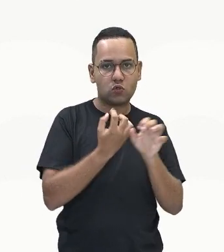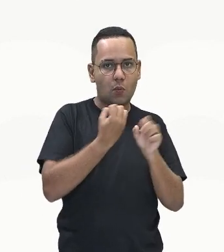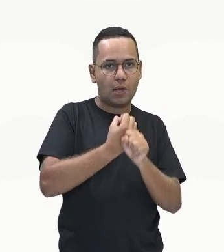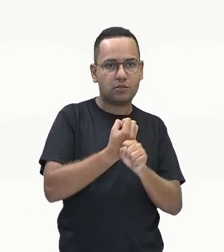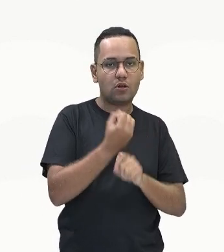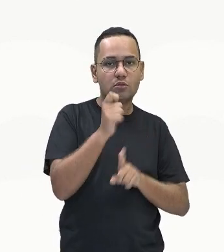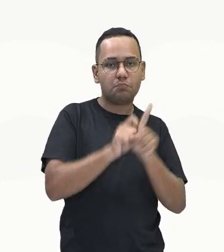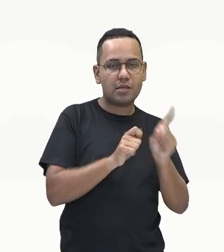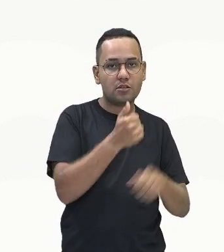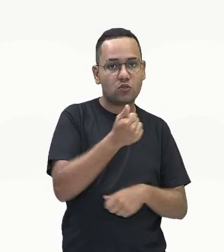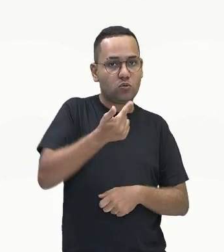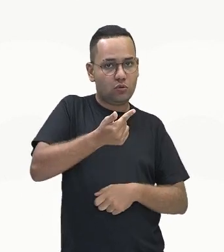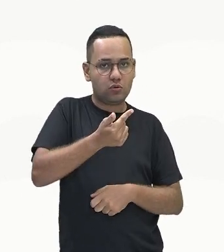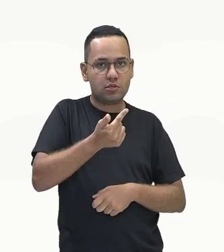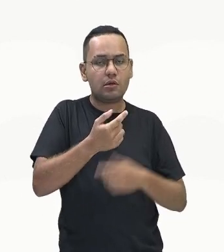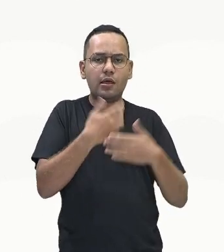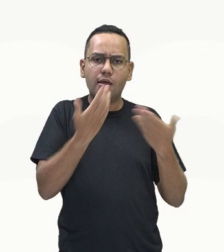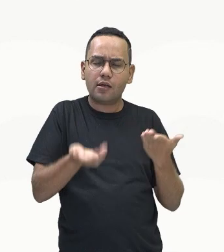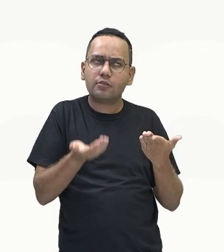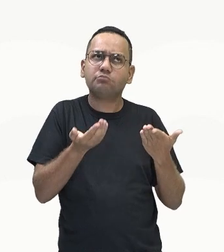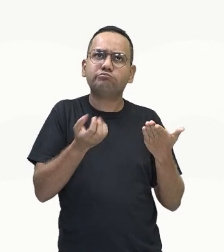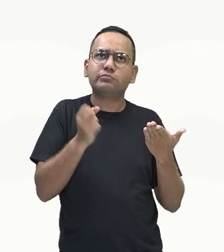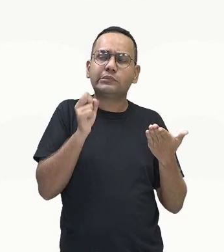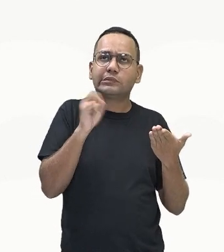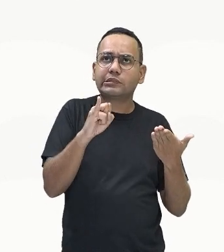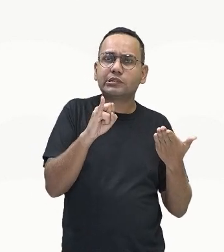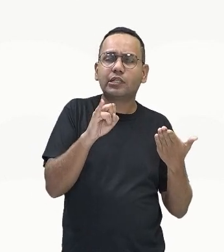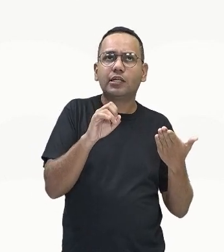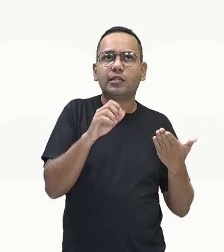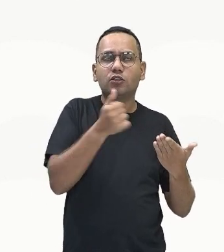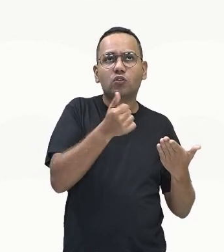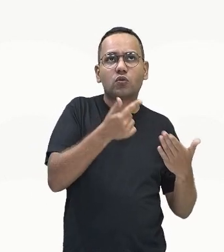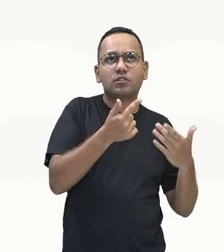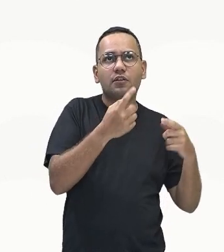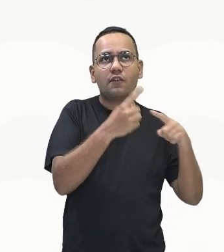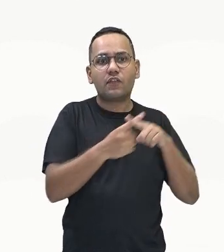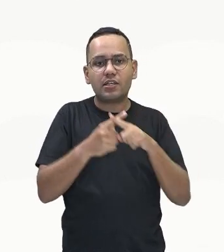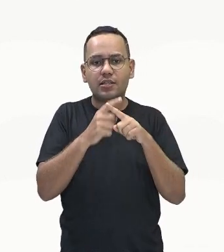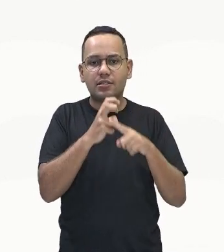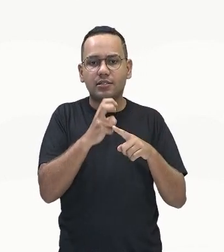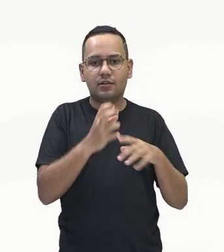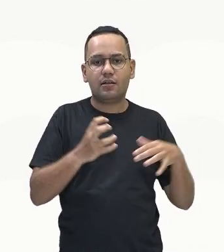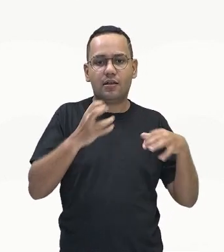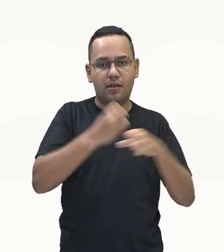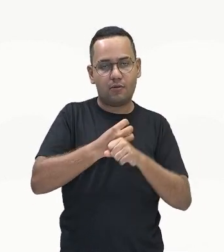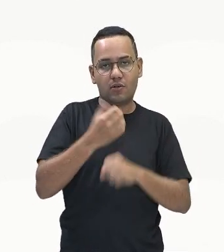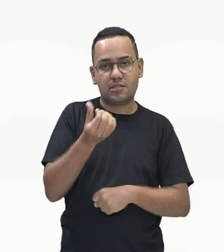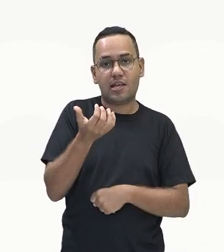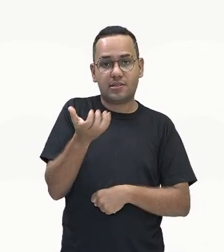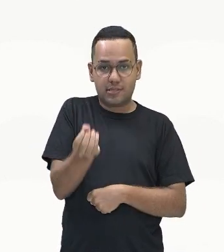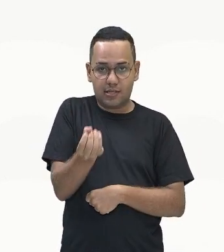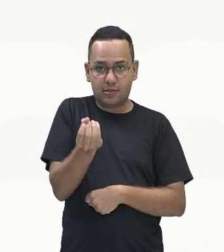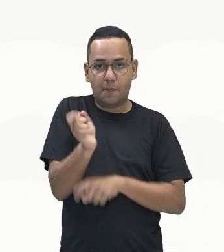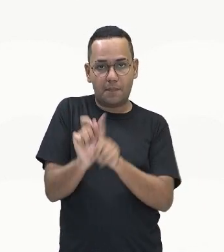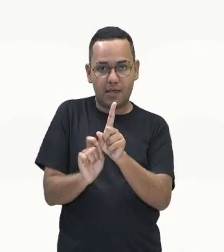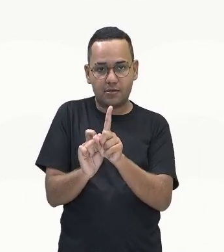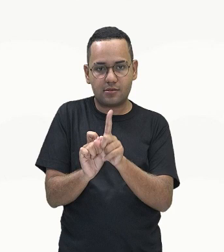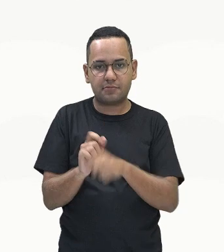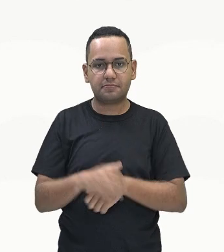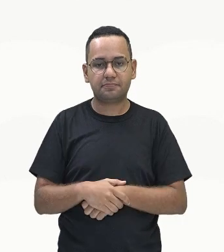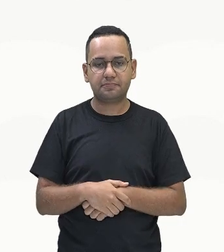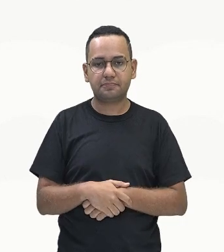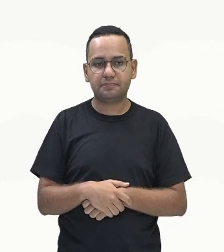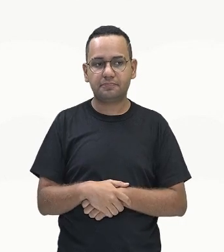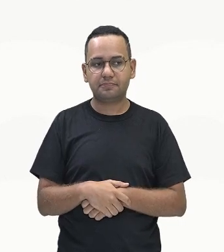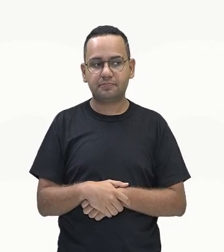ter 60 meses. Tudo bem? Então, aqui a nossa taxa vai ser, nosso tempo vai ser 60